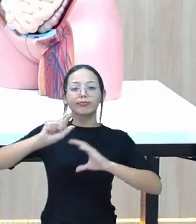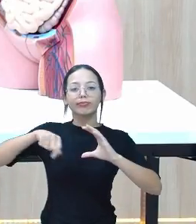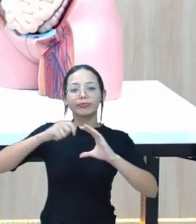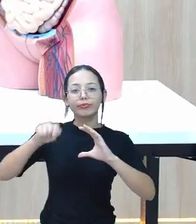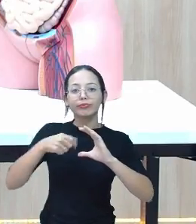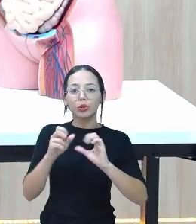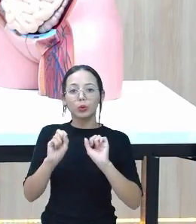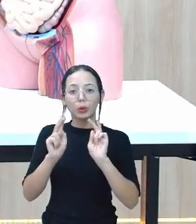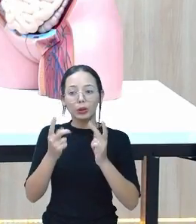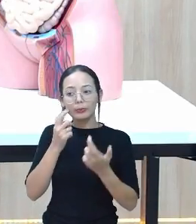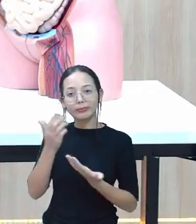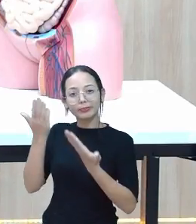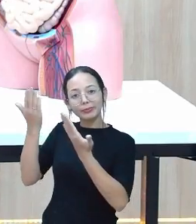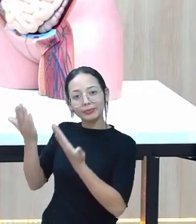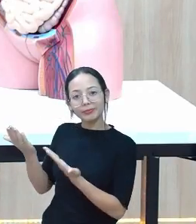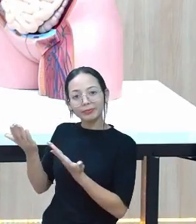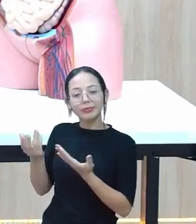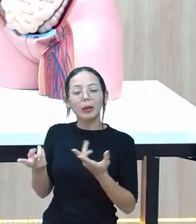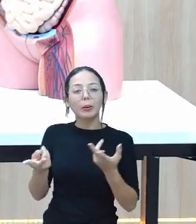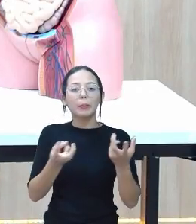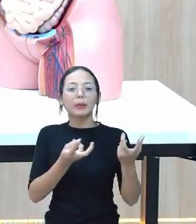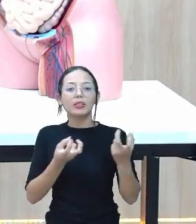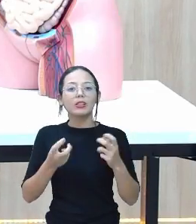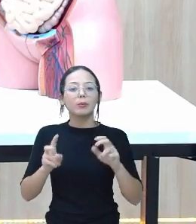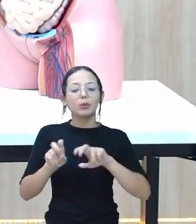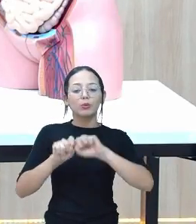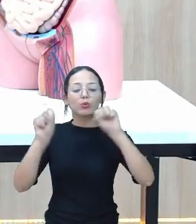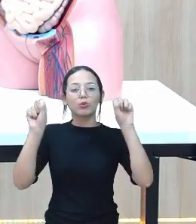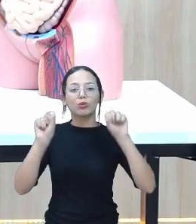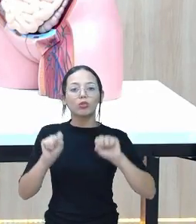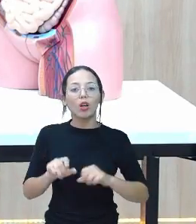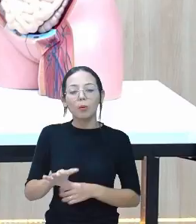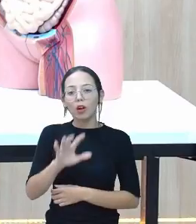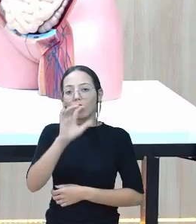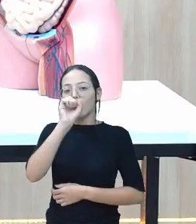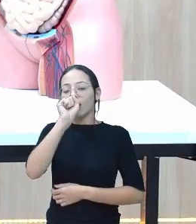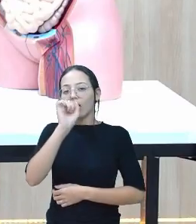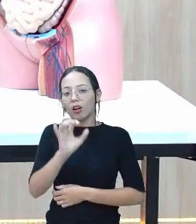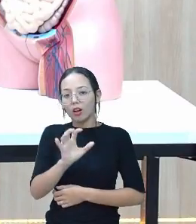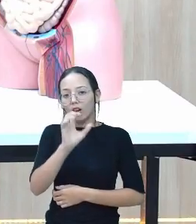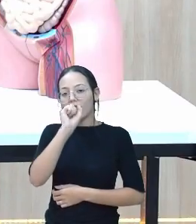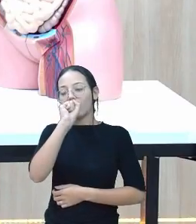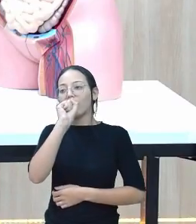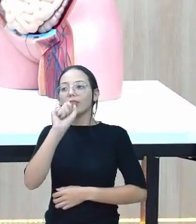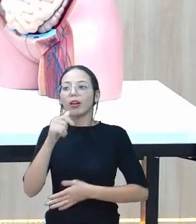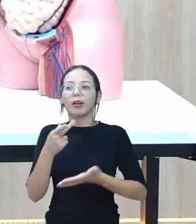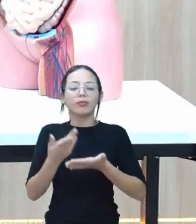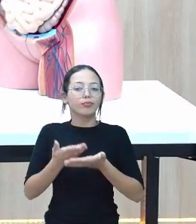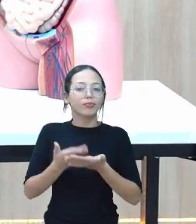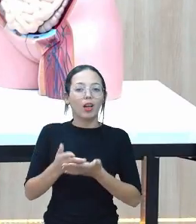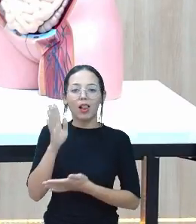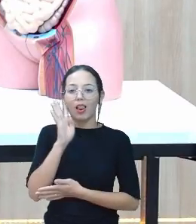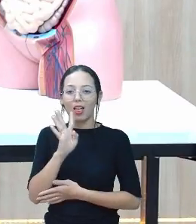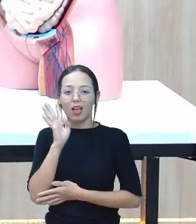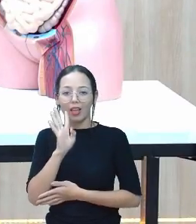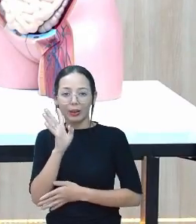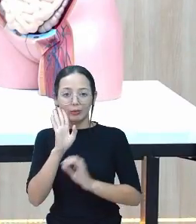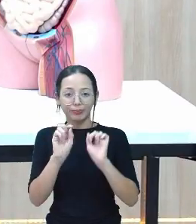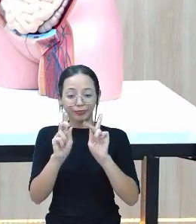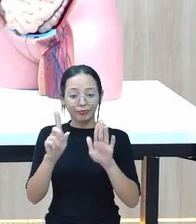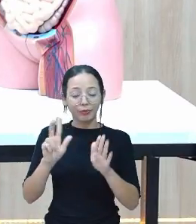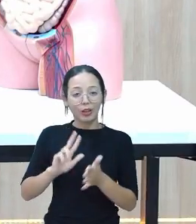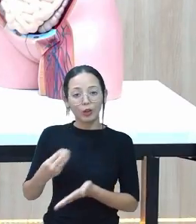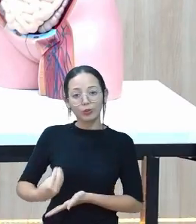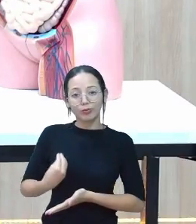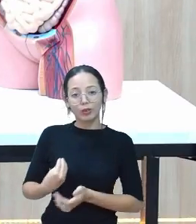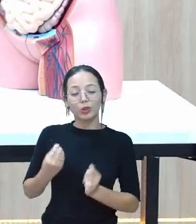um torso aqui para observarmos mais ou menos o sistema respiratório e vai ser uma aula bem legal. Estou aqui